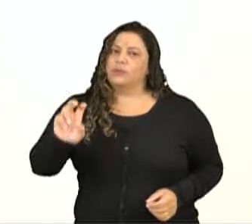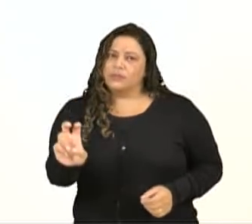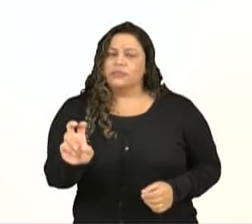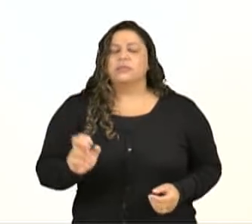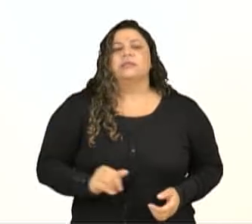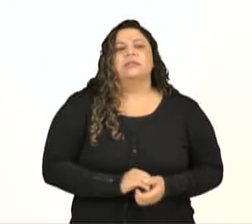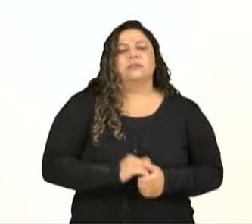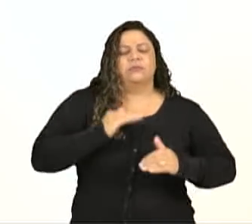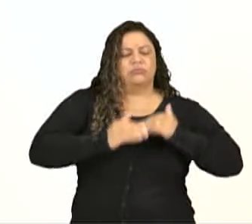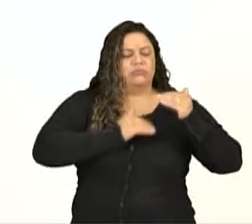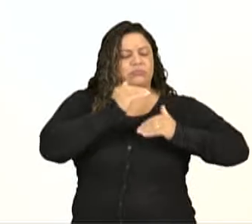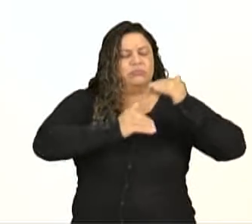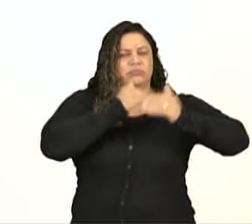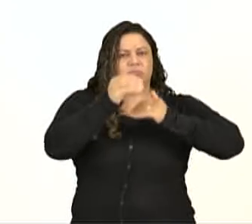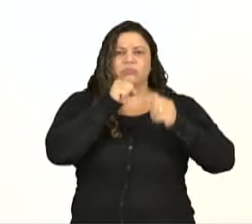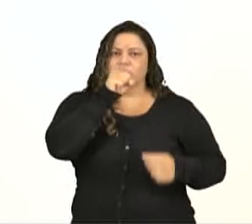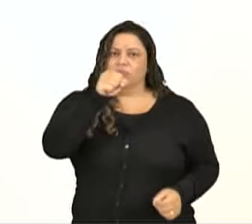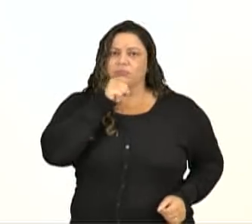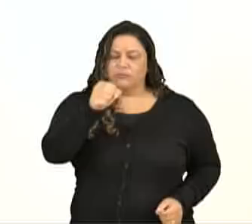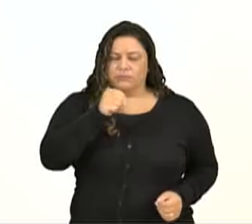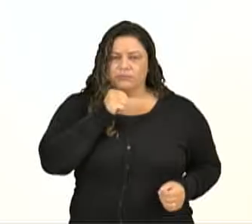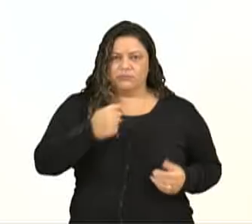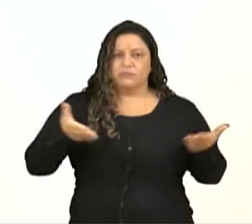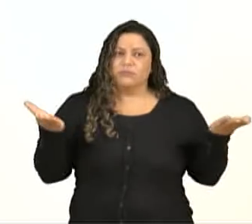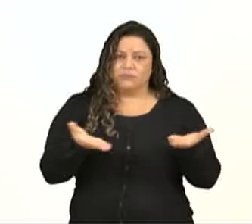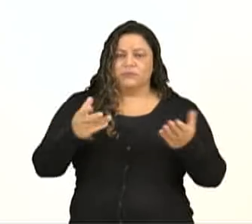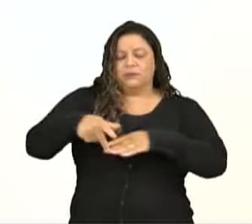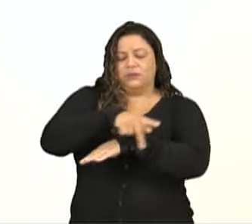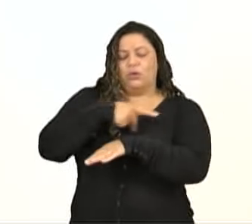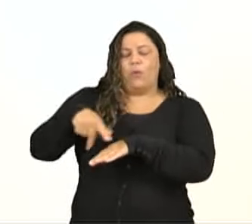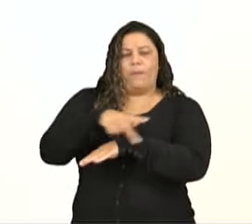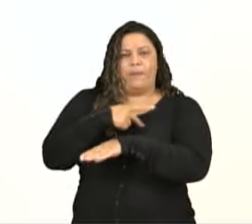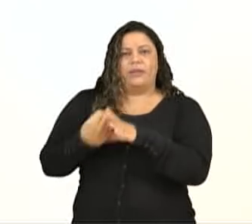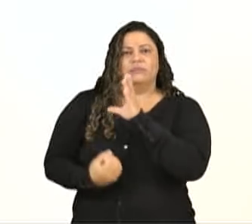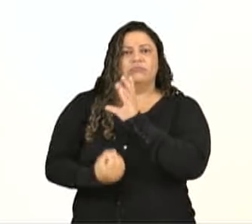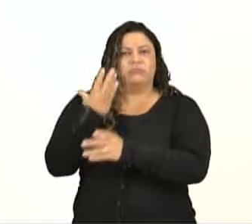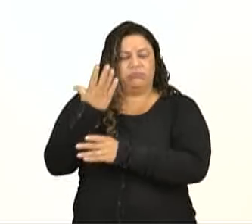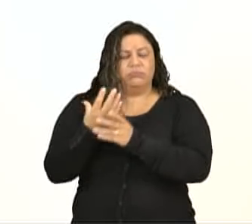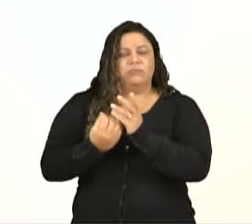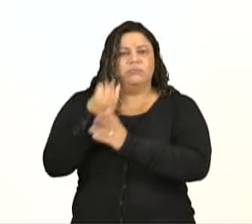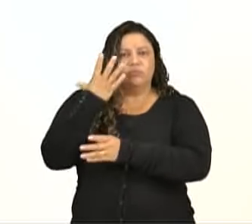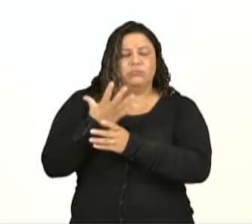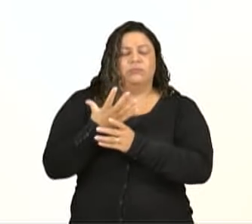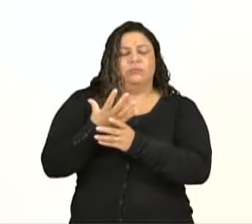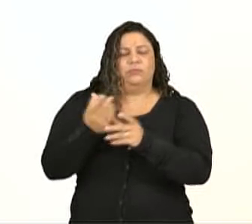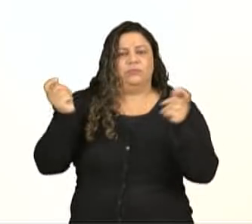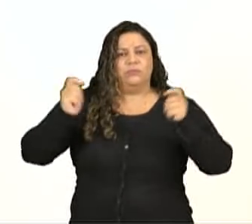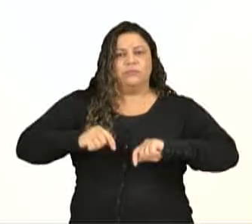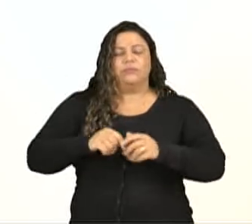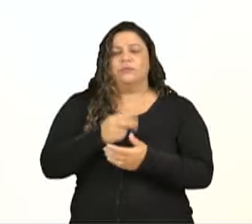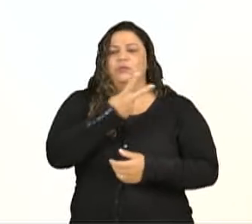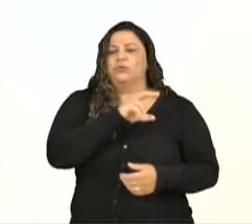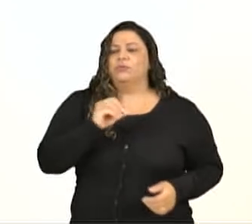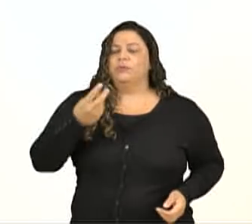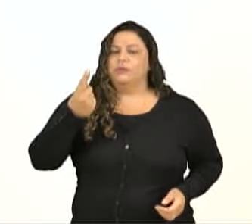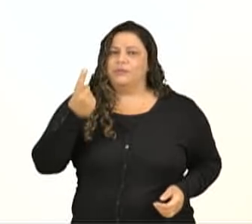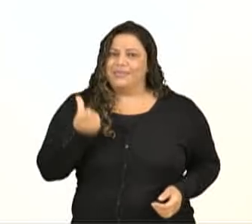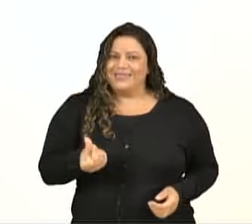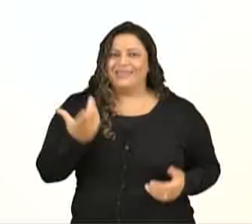de desenvolvimento desta reportagem é o países de origem dos refugiados em